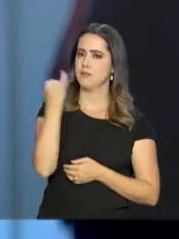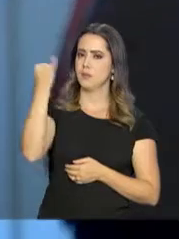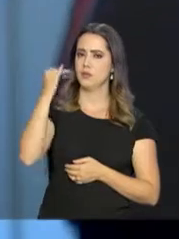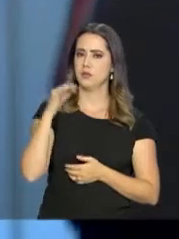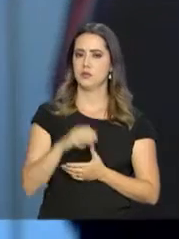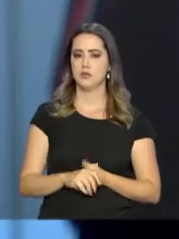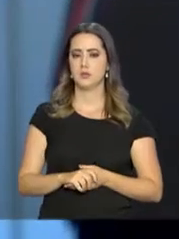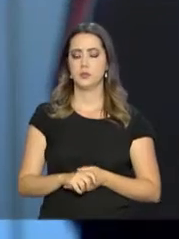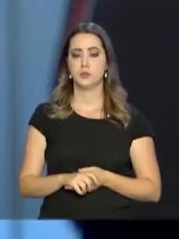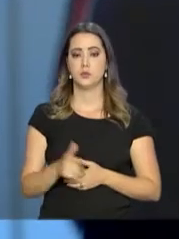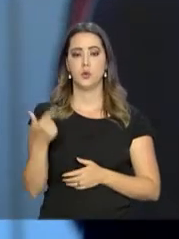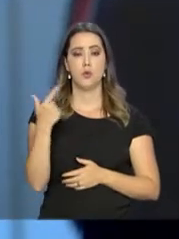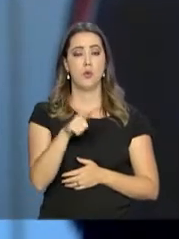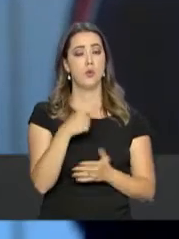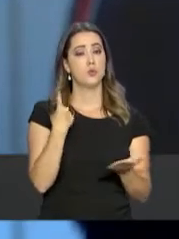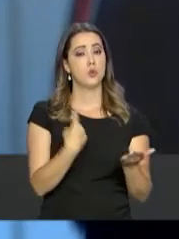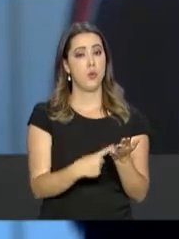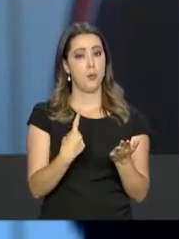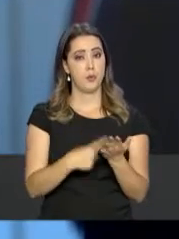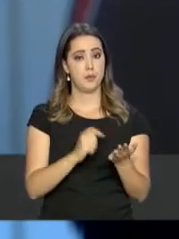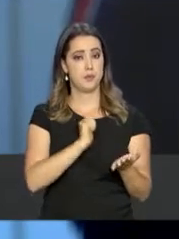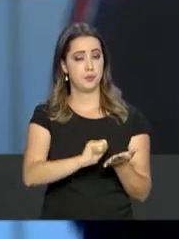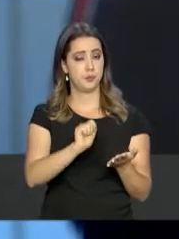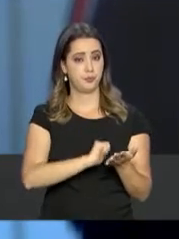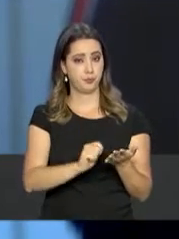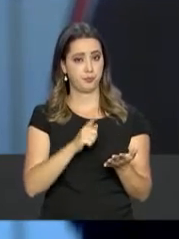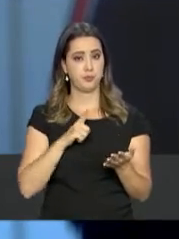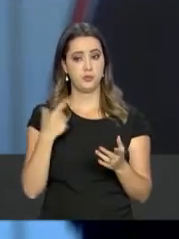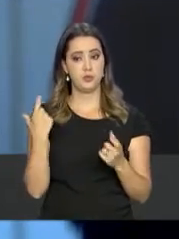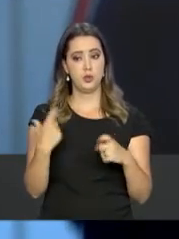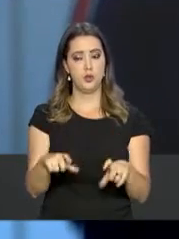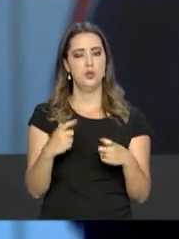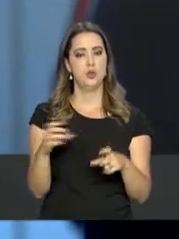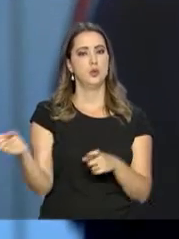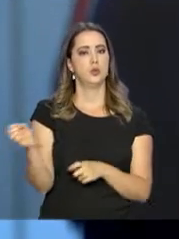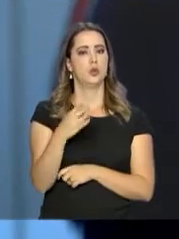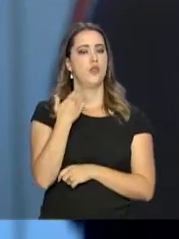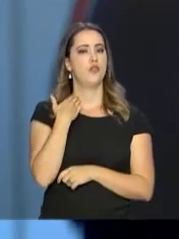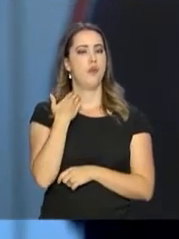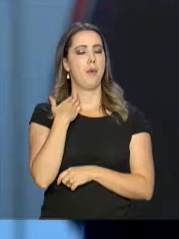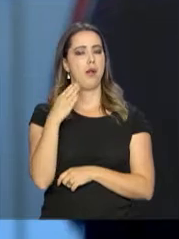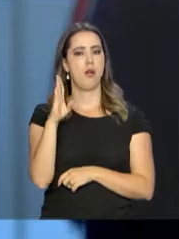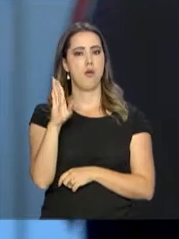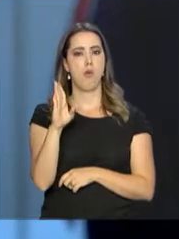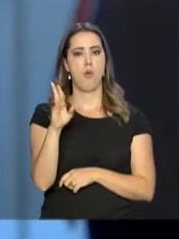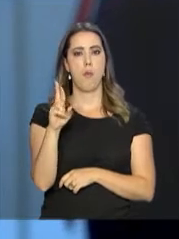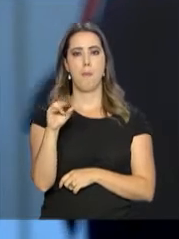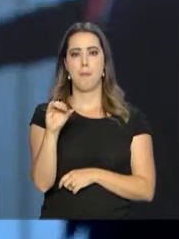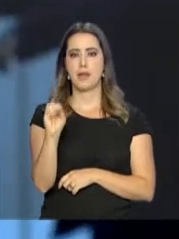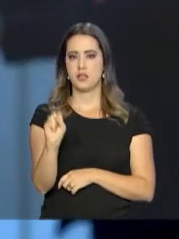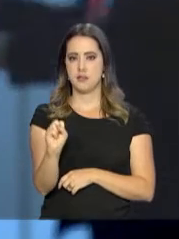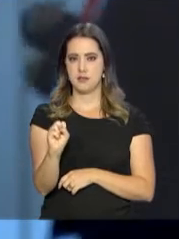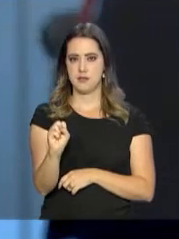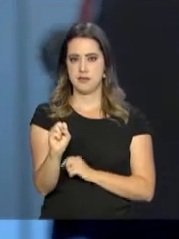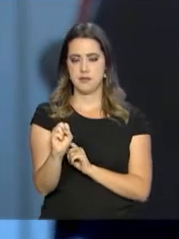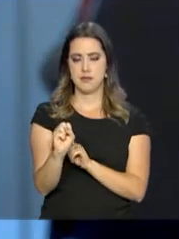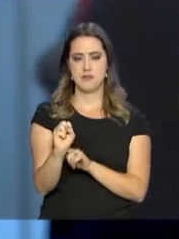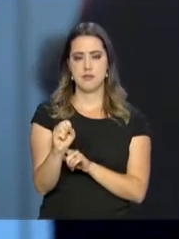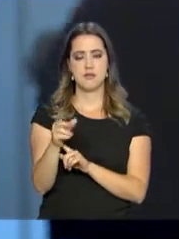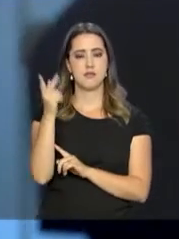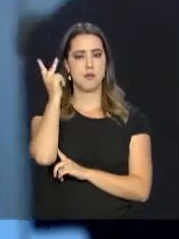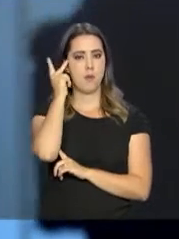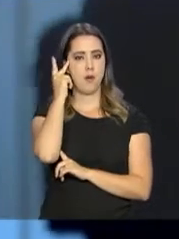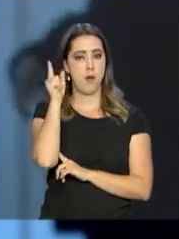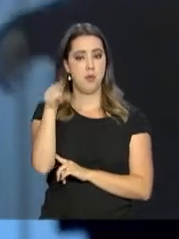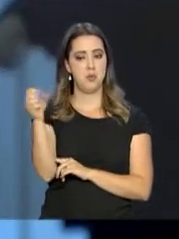todas. Um outro acordo assinado prevê a instalação de uma sede regional do novo Banco de Desenvolvimento, o Banco do BRICS, em São